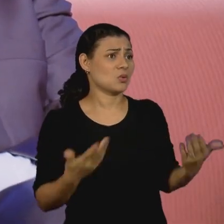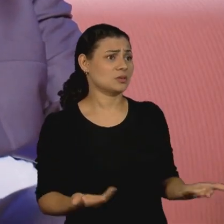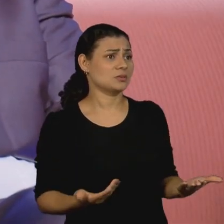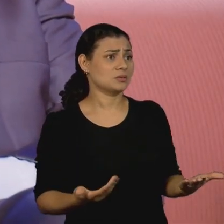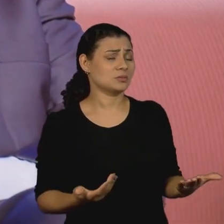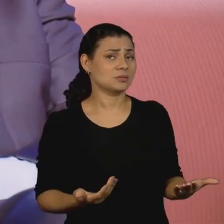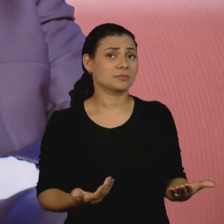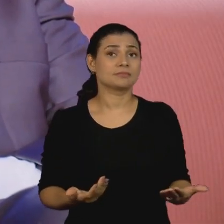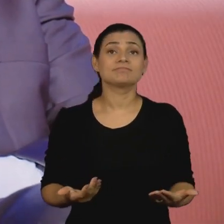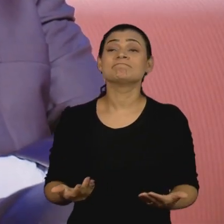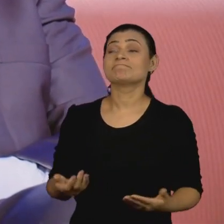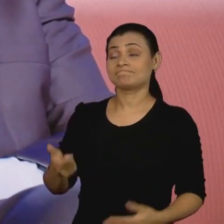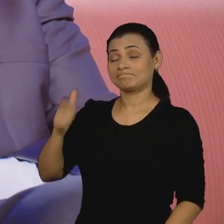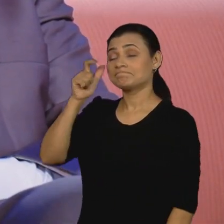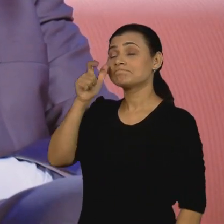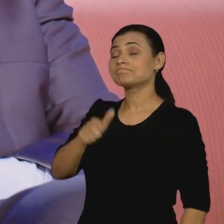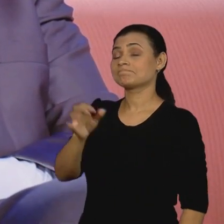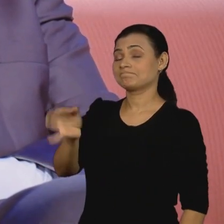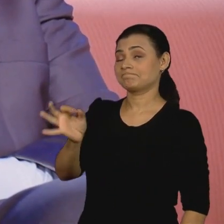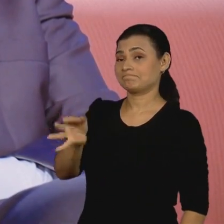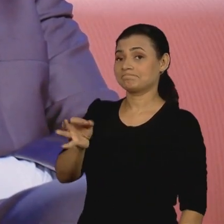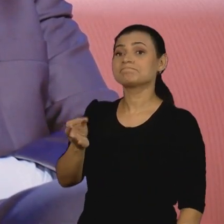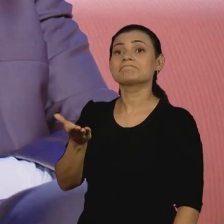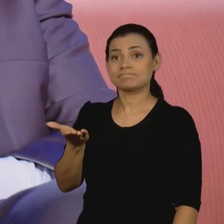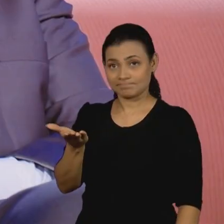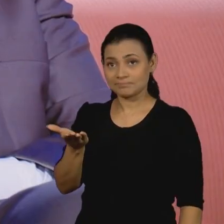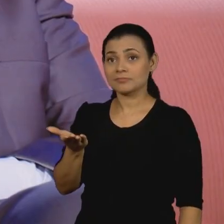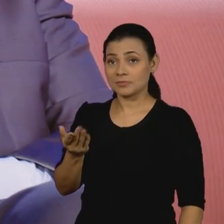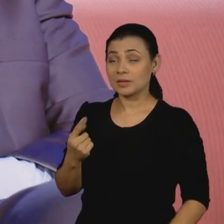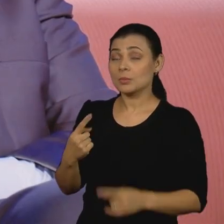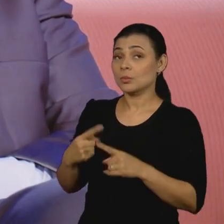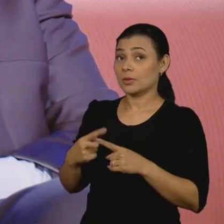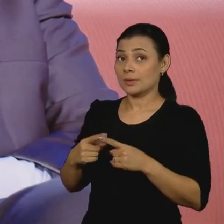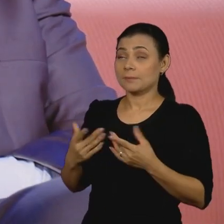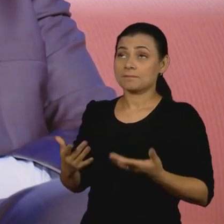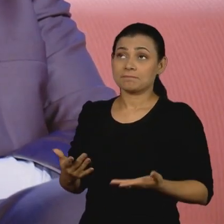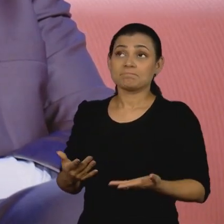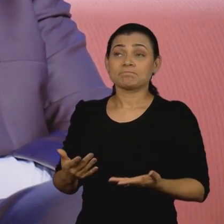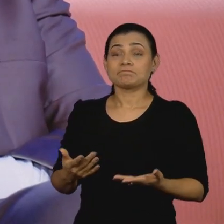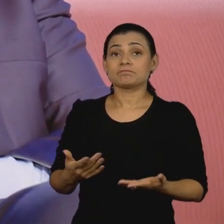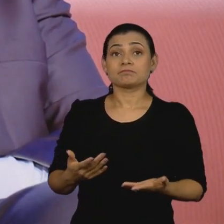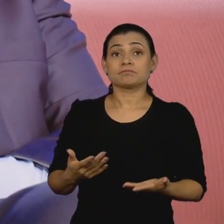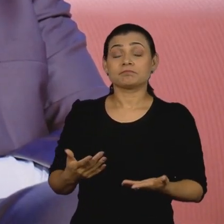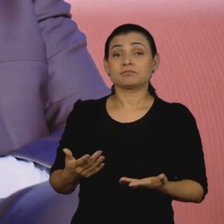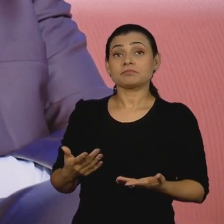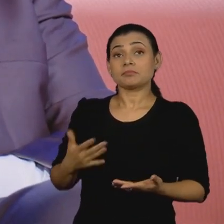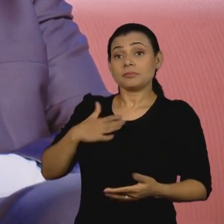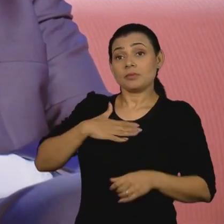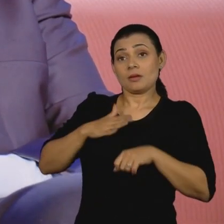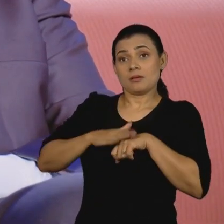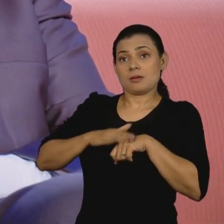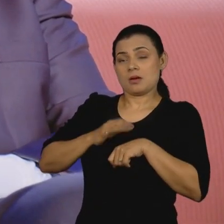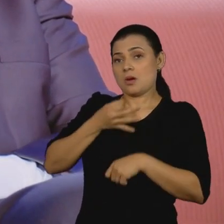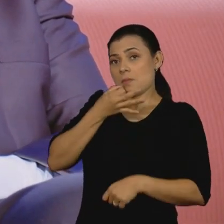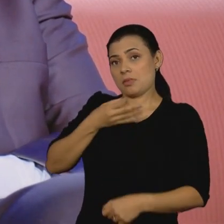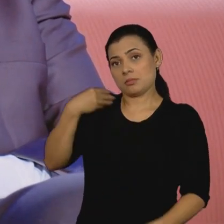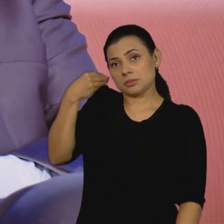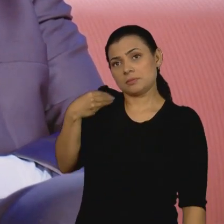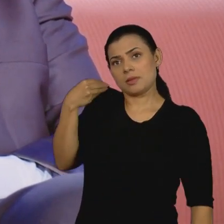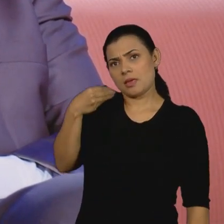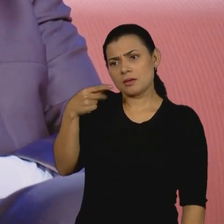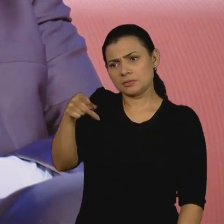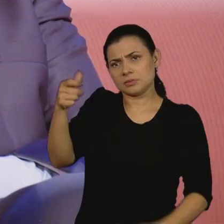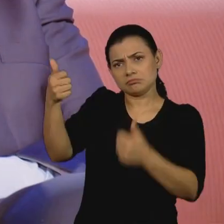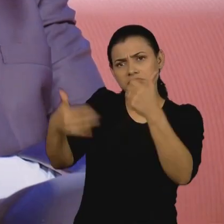Xalita, muito interessante isso, porque, veja, eu não tenho uma visão, por essa experiência toda que